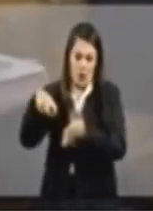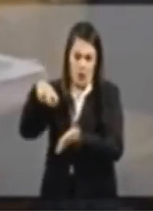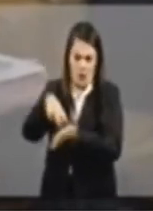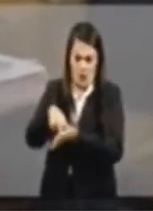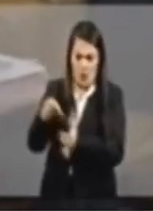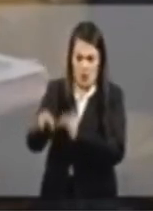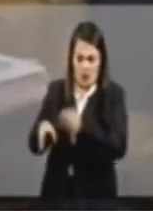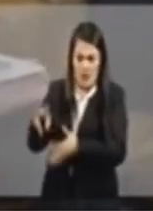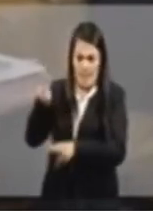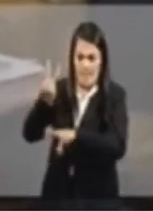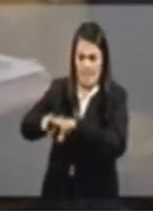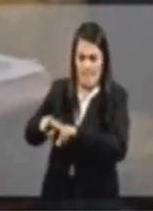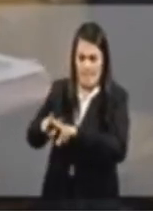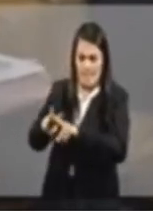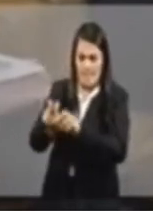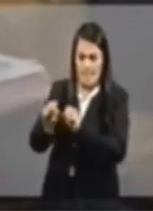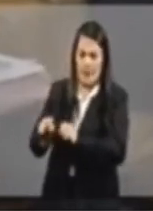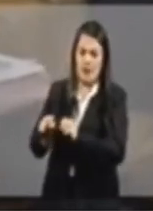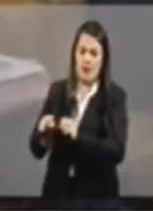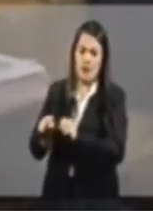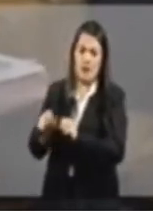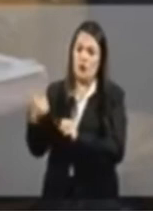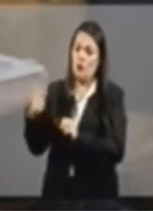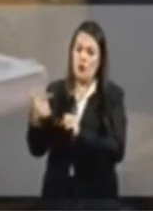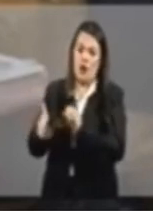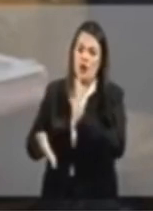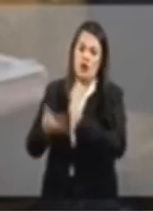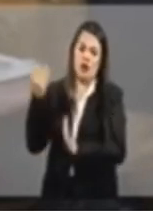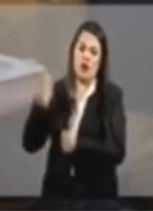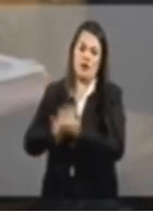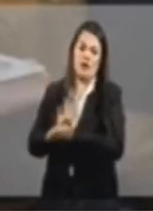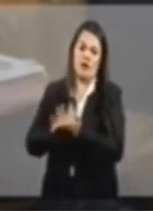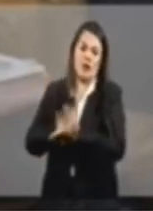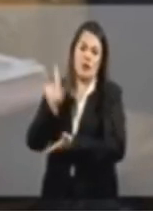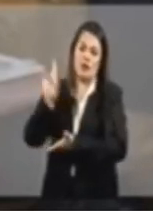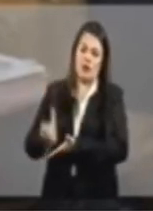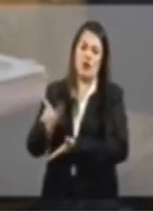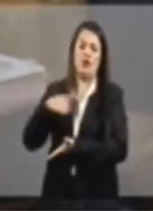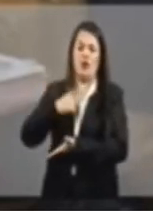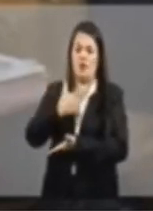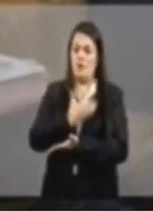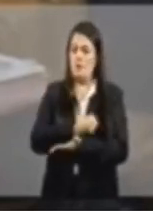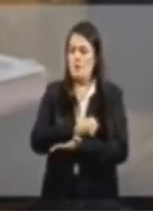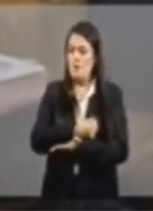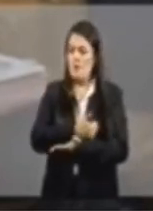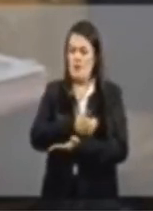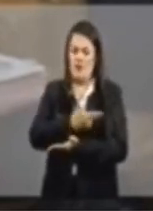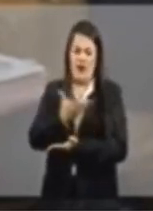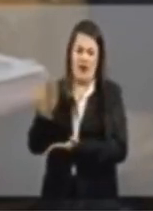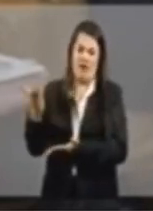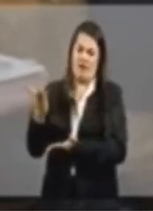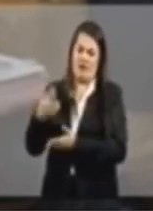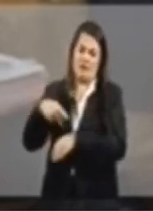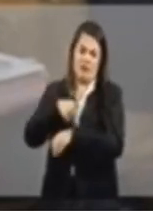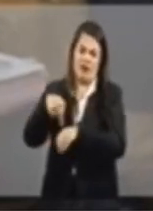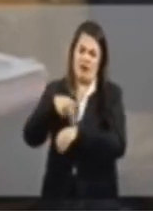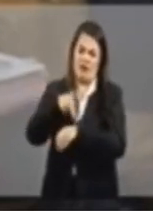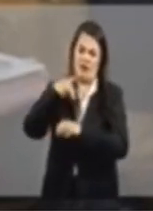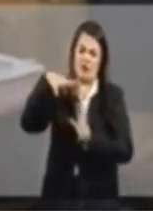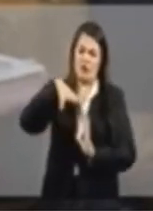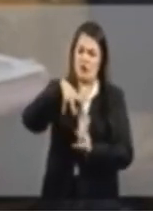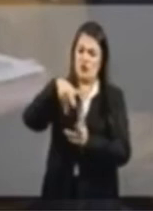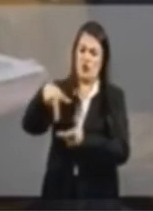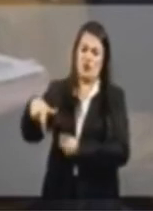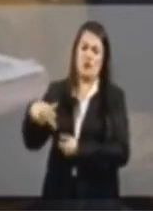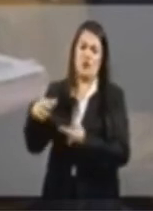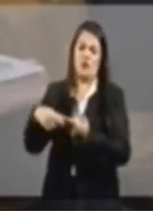não ter recebido nenhum direito político são dezenas de países de todos os continentes espanha